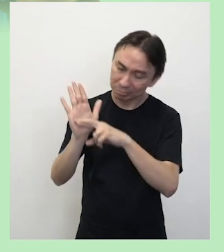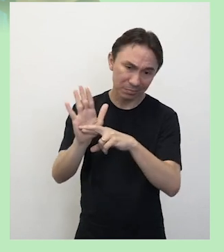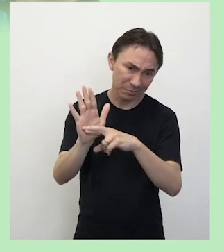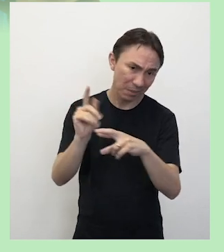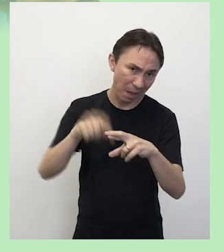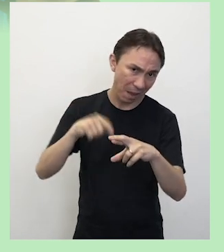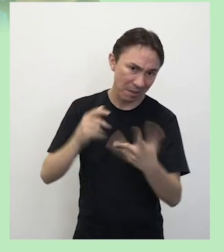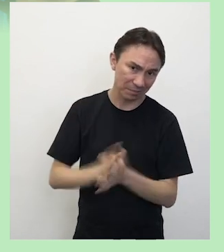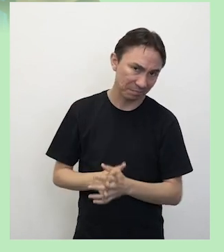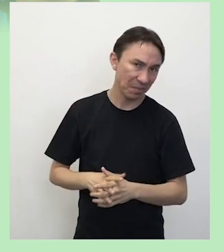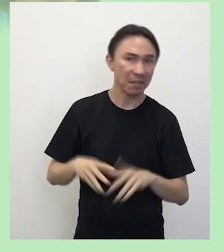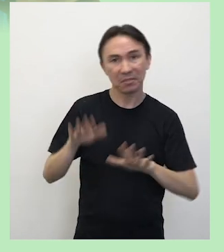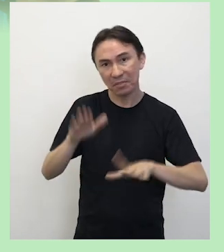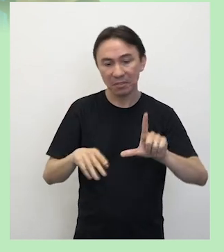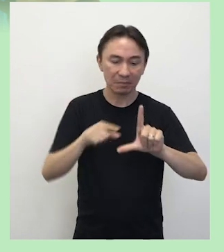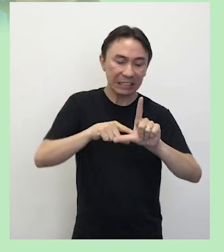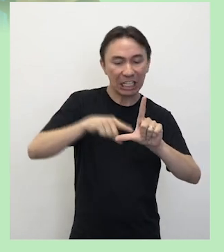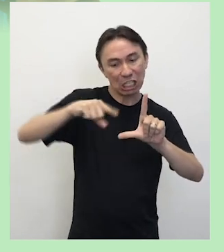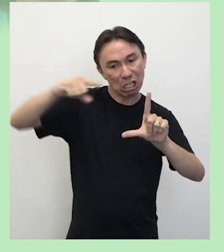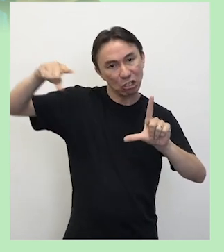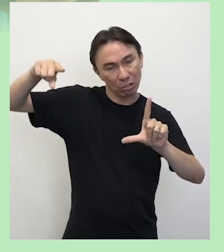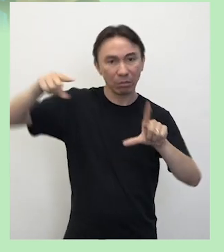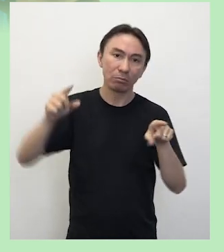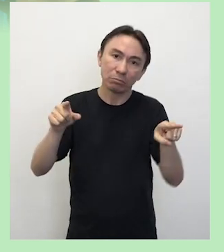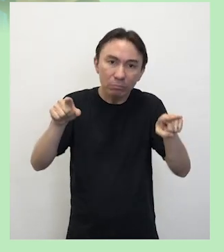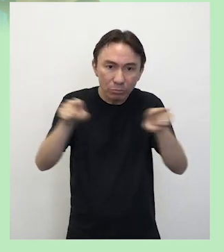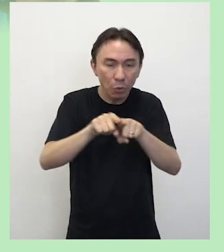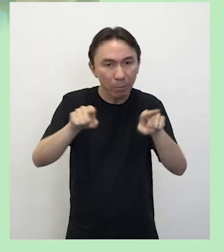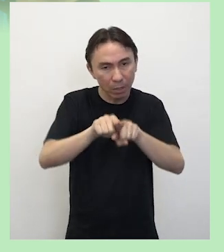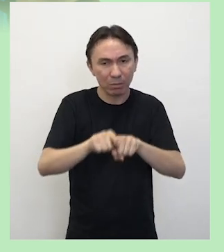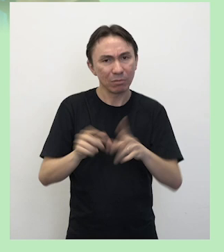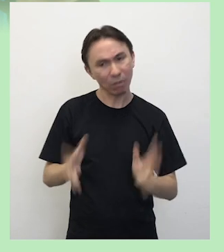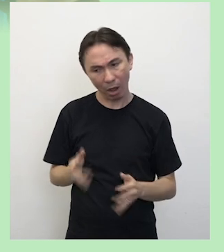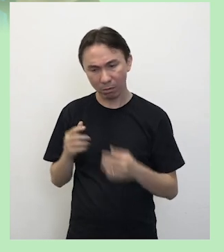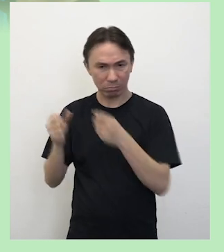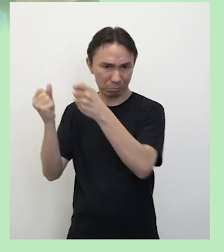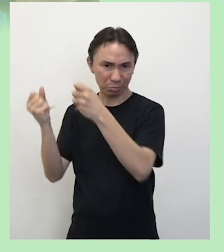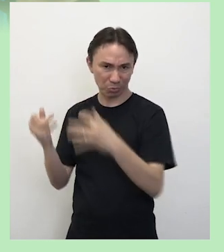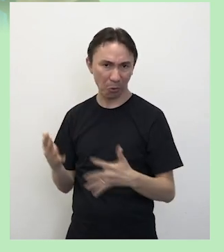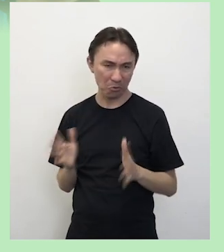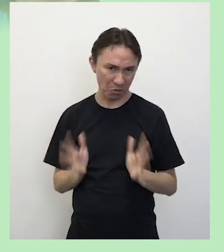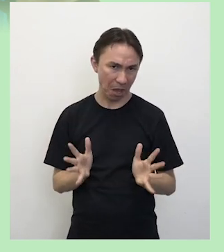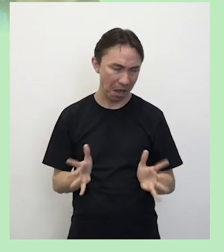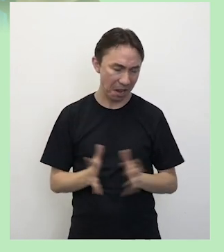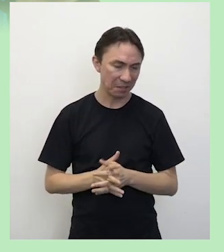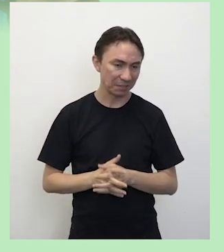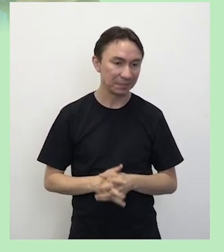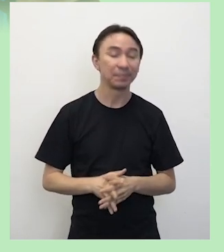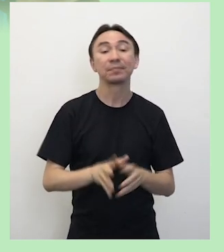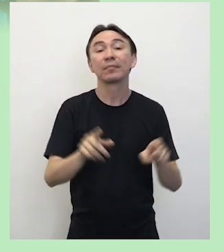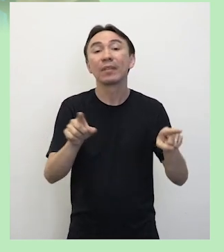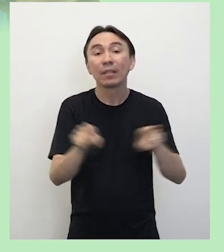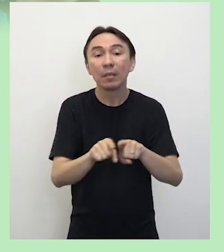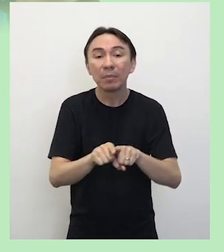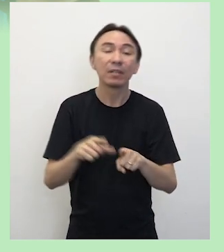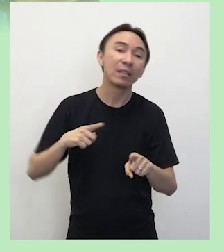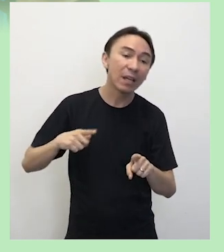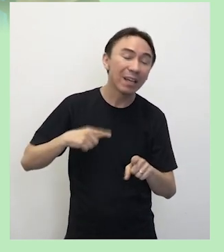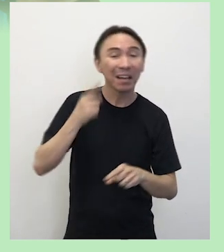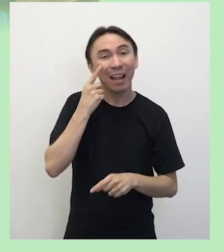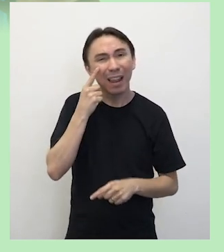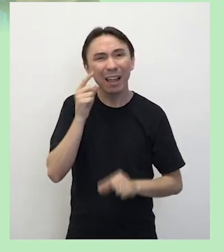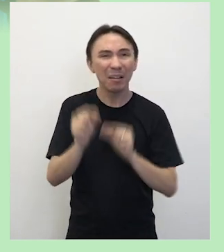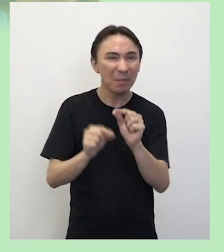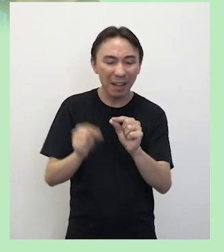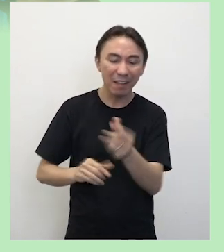ou estatística. A gente já comentou um exemplo aqui do professor Anderson. São obtidos do monitoramento das ações e ao final